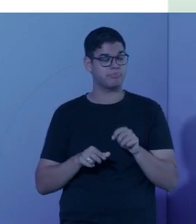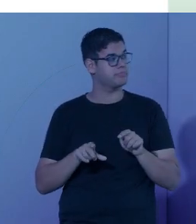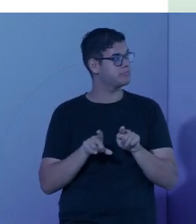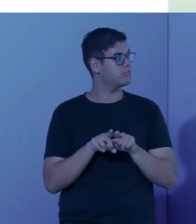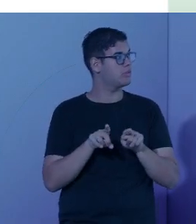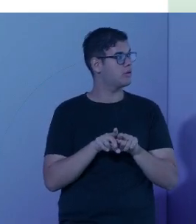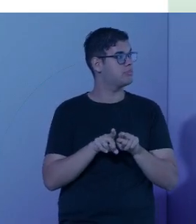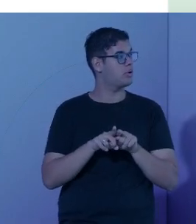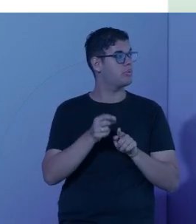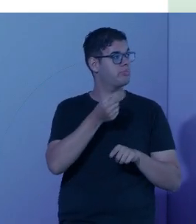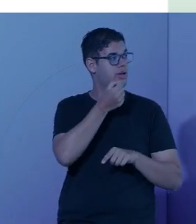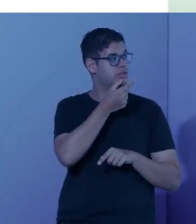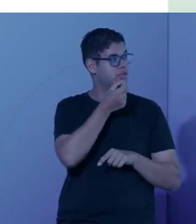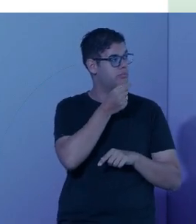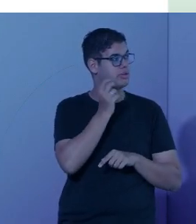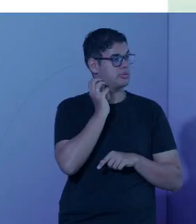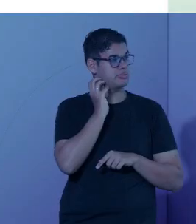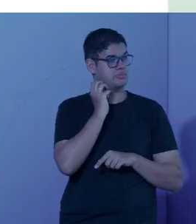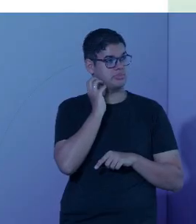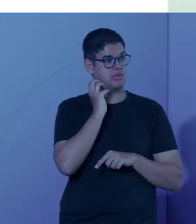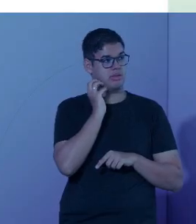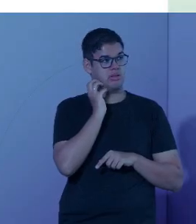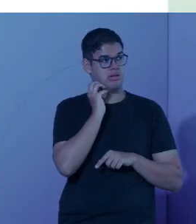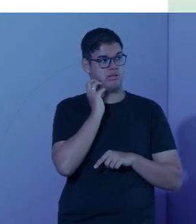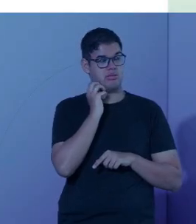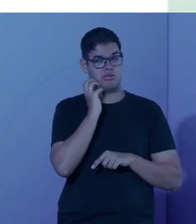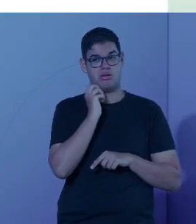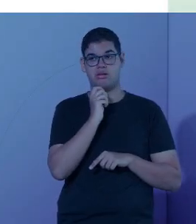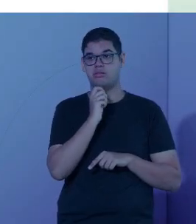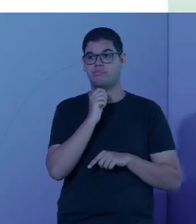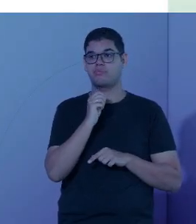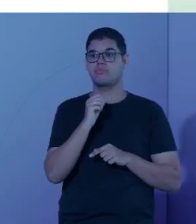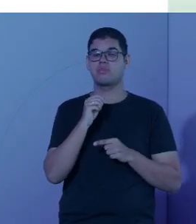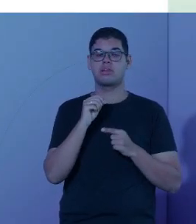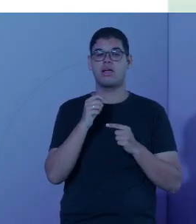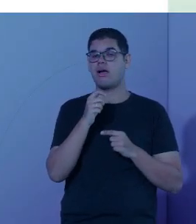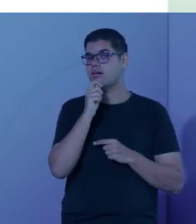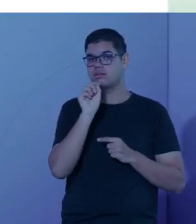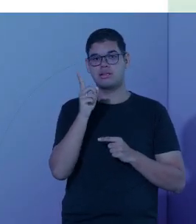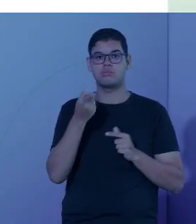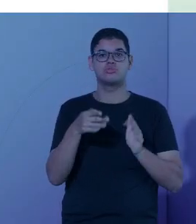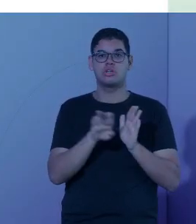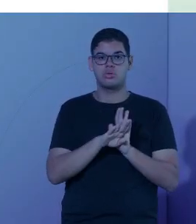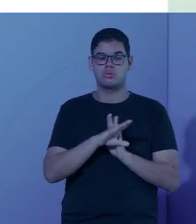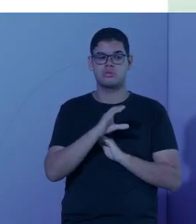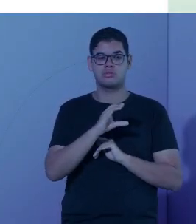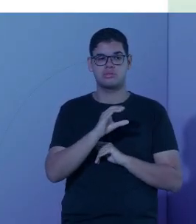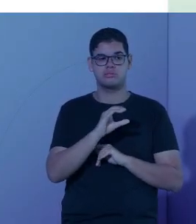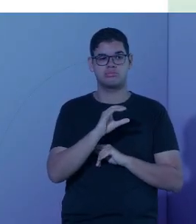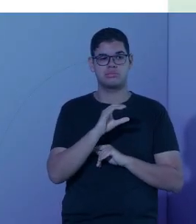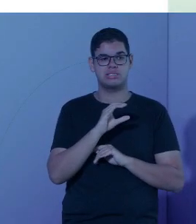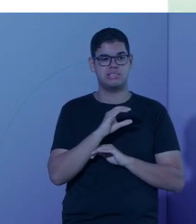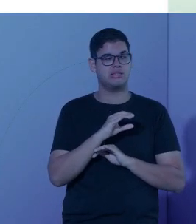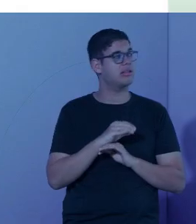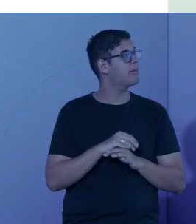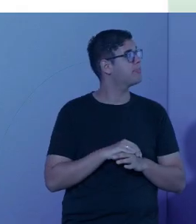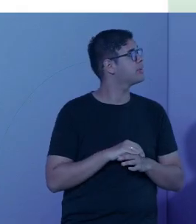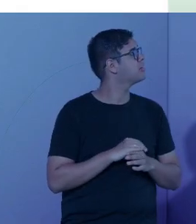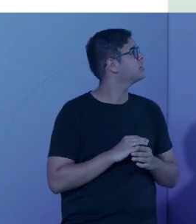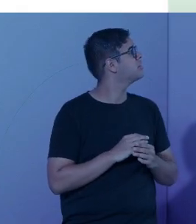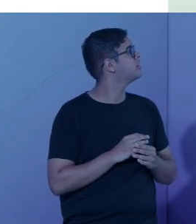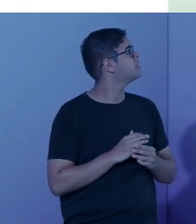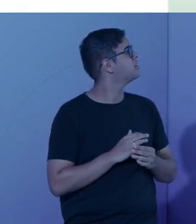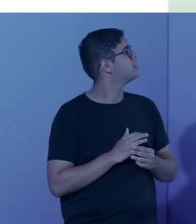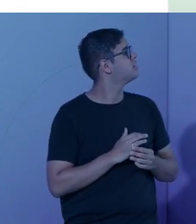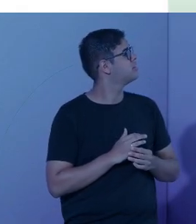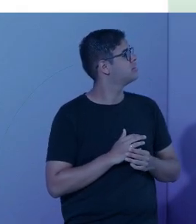de incorporação, ou seja, ele nem chegou no SIGTAP ainda. Tudo bem? E a situação do medicamento